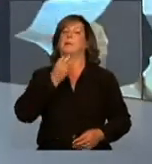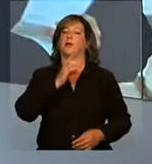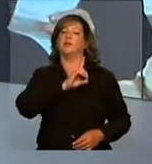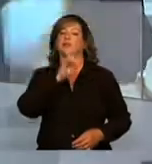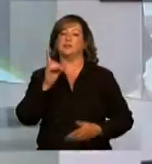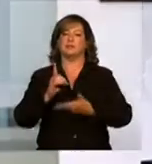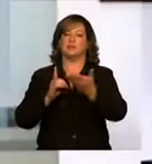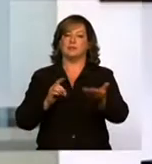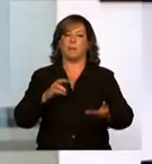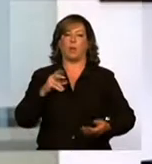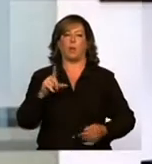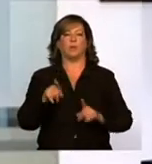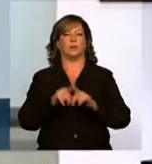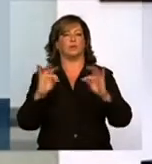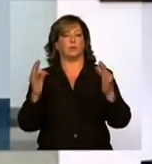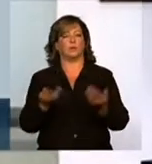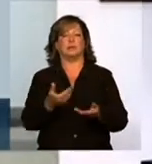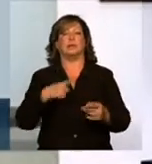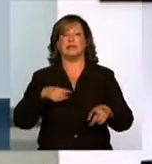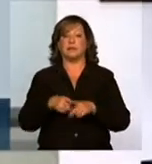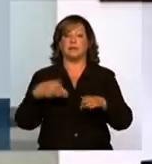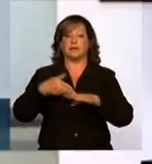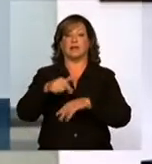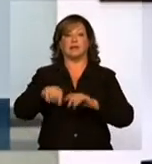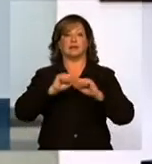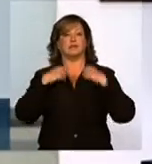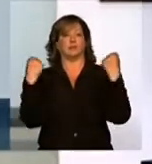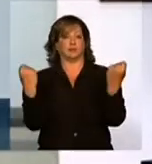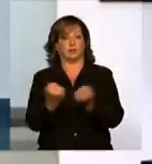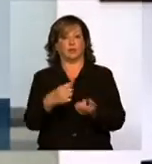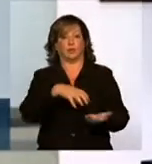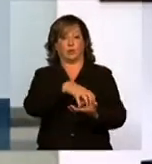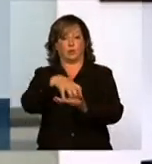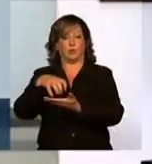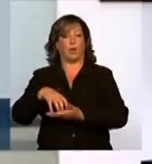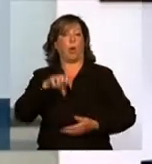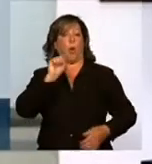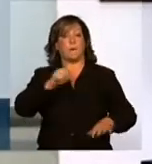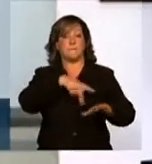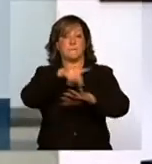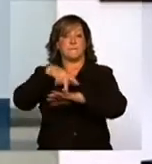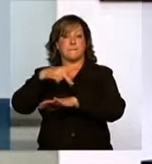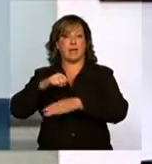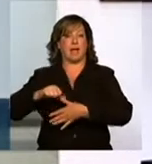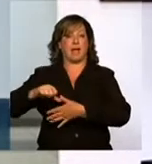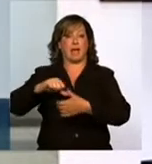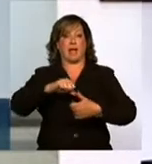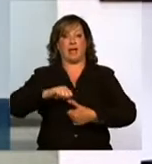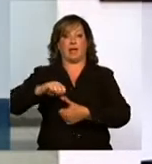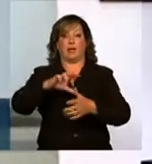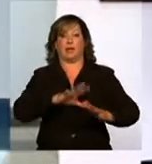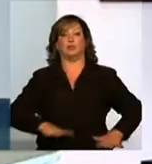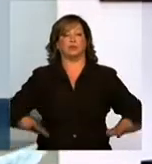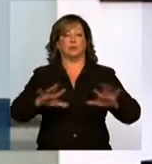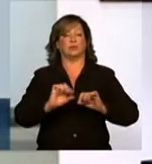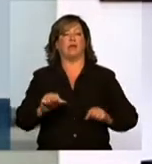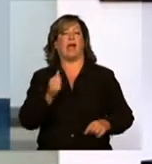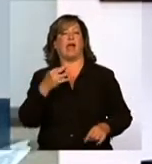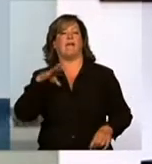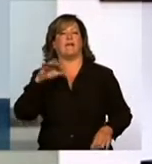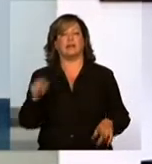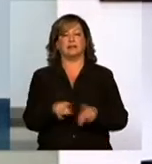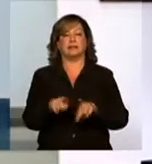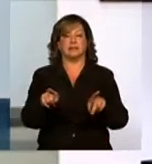Bom dia a todos. Bom, também participam do seminário comitivas de 8 países da América Latina e 5 países da África. A